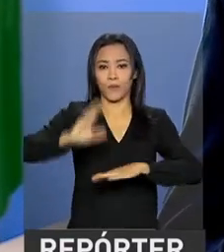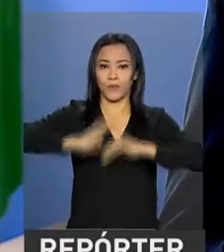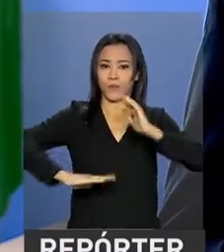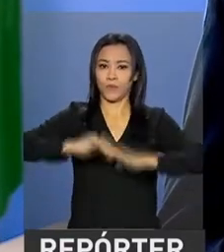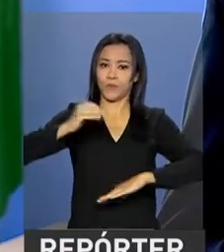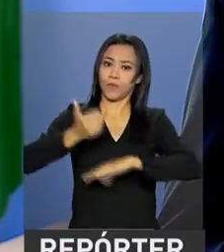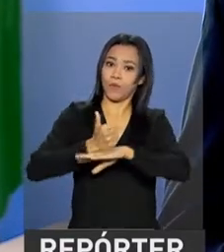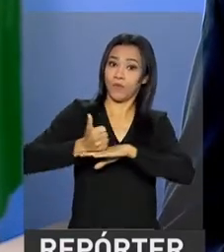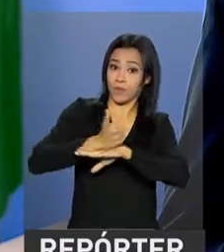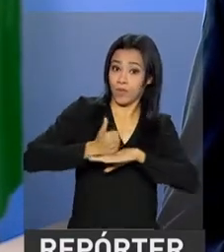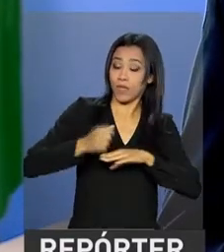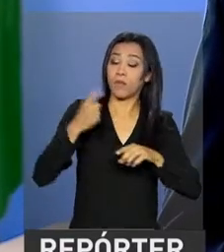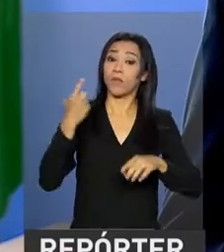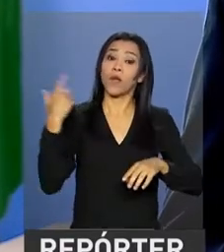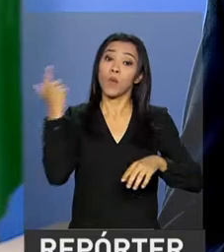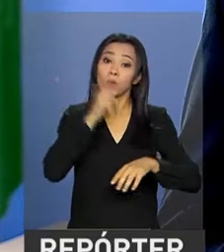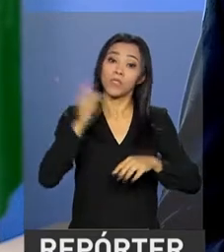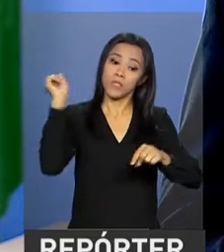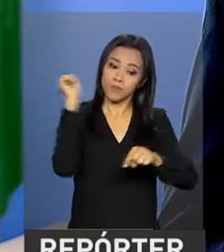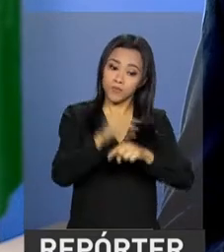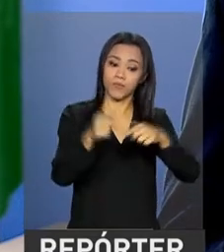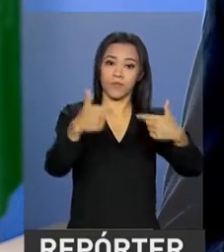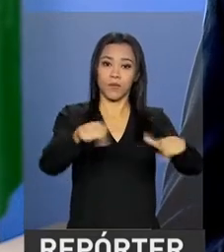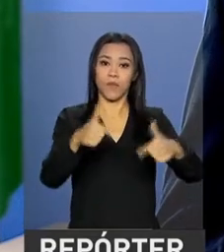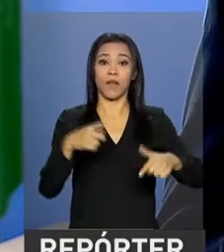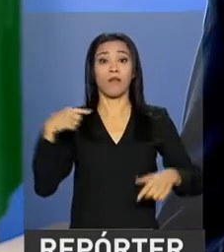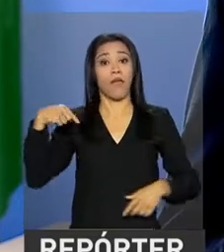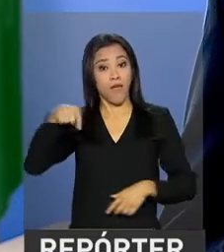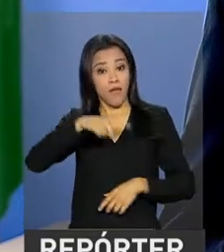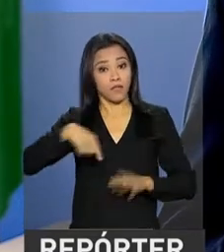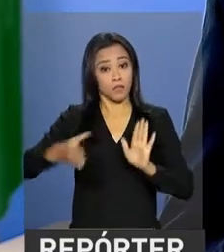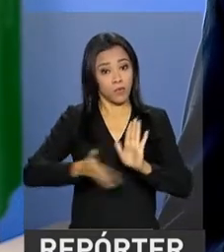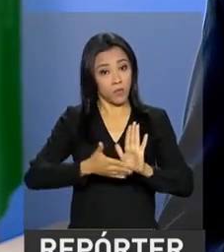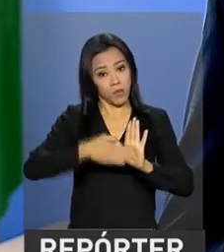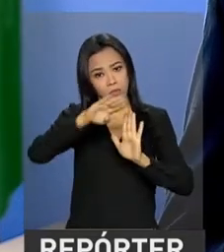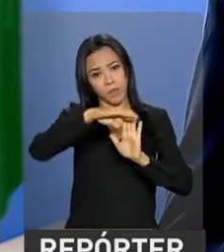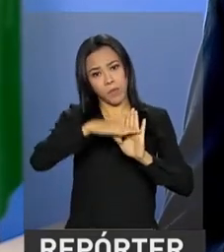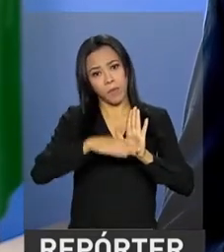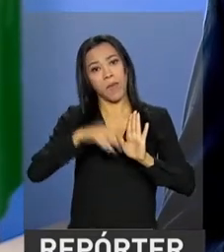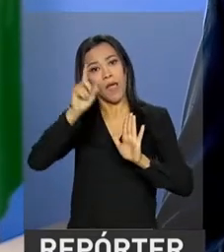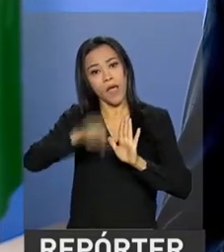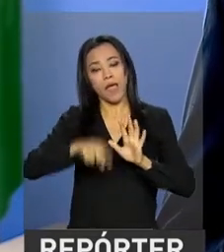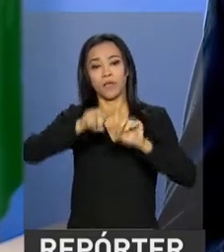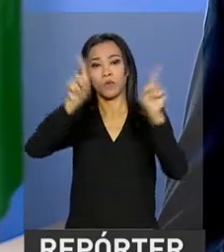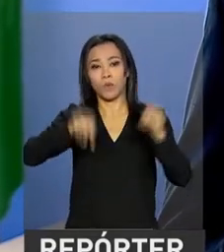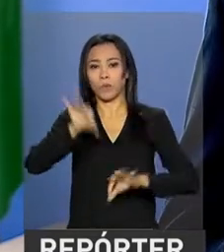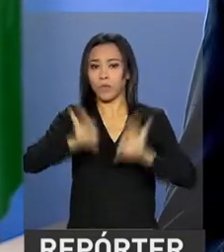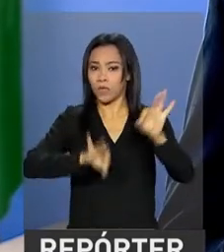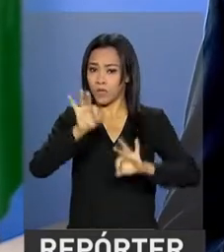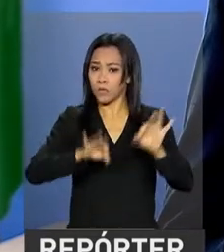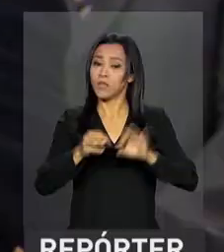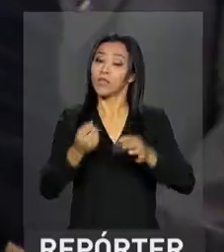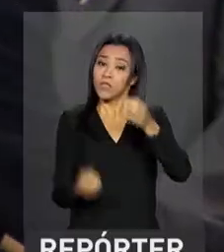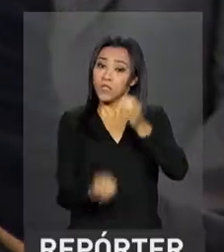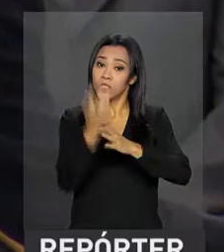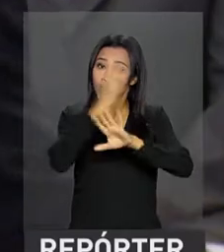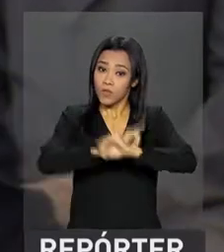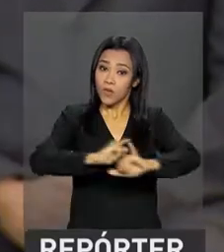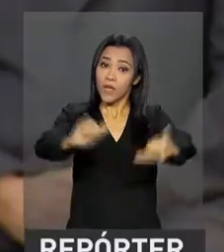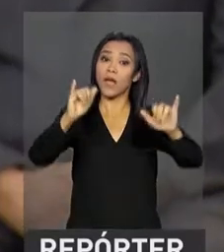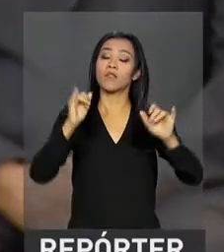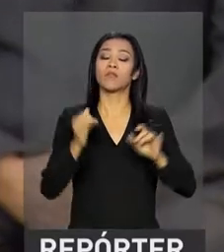e do acesso ao emprego essas medidas fazem parte do plano progredir lançado pelo governo federal a